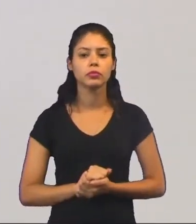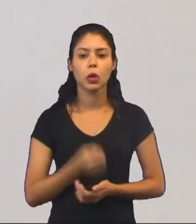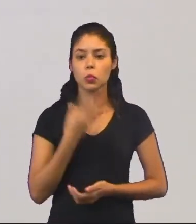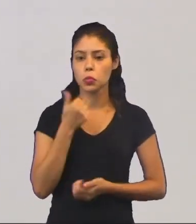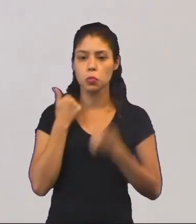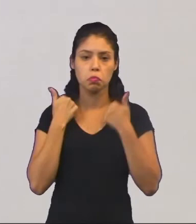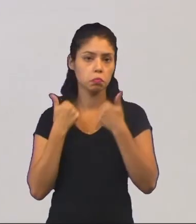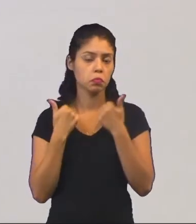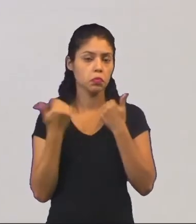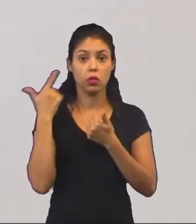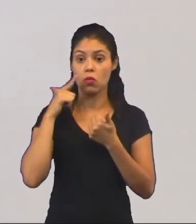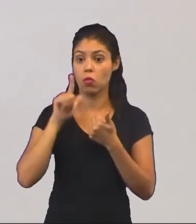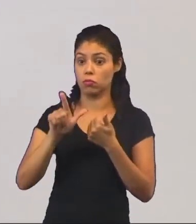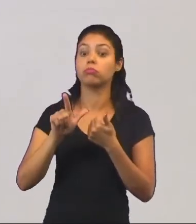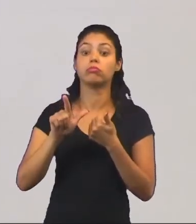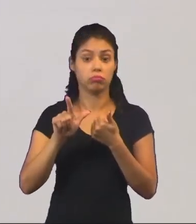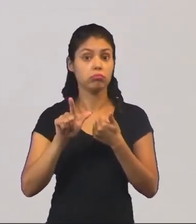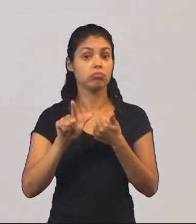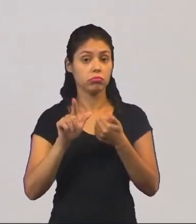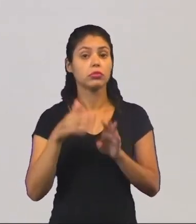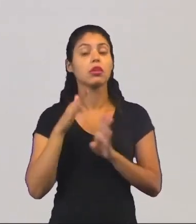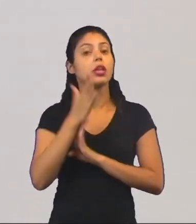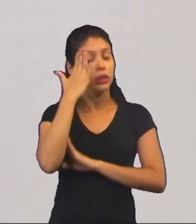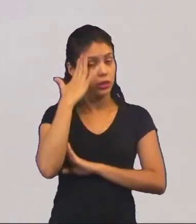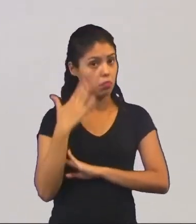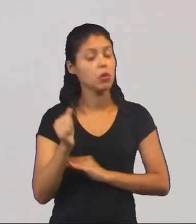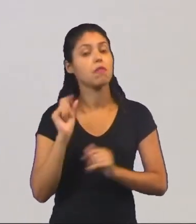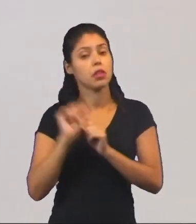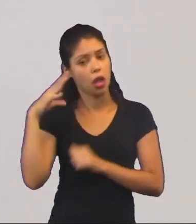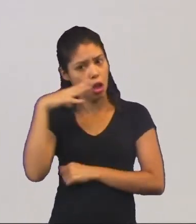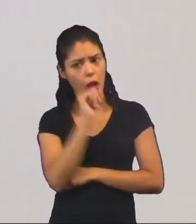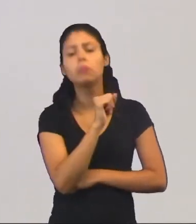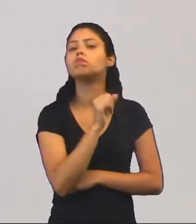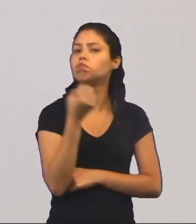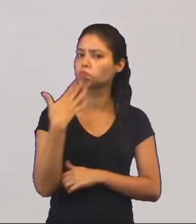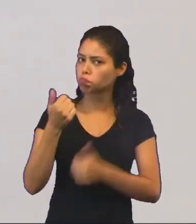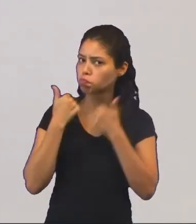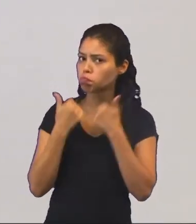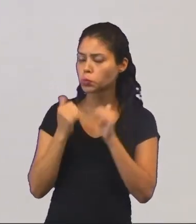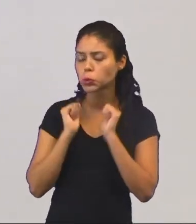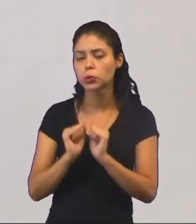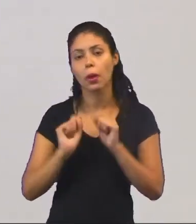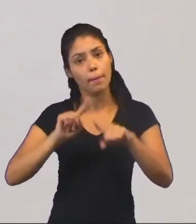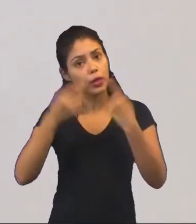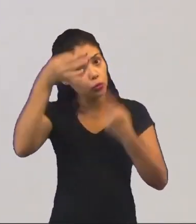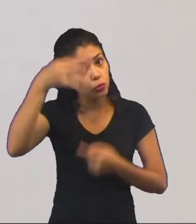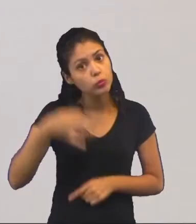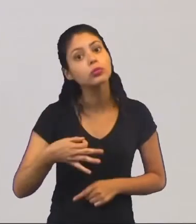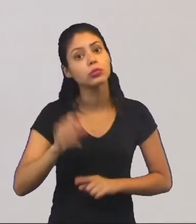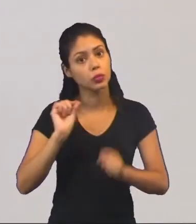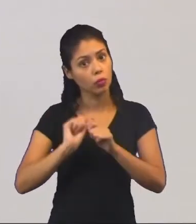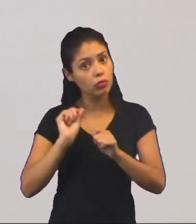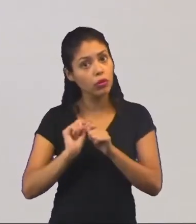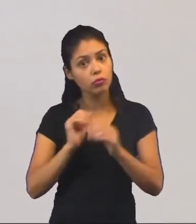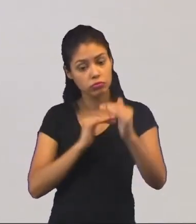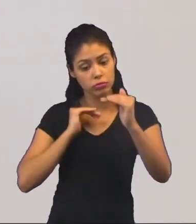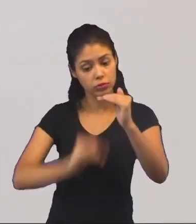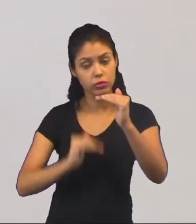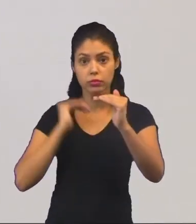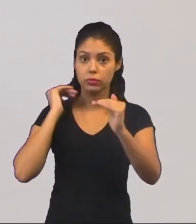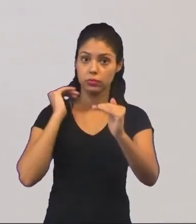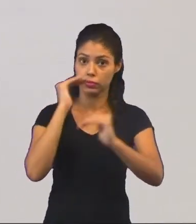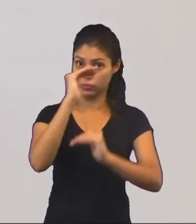bem, se você conseguir e tiver a inteligência de fazer isso rápido, pode. Mas o correto sempre a gente faz de cima para